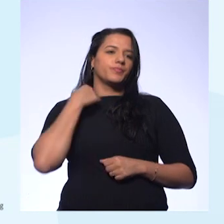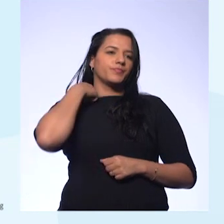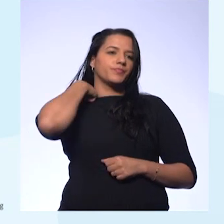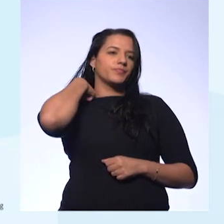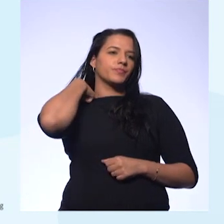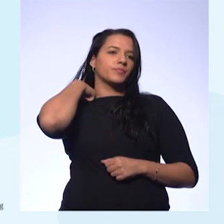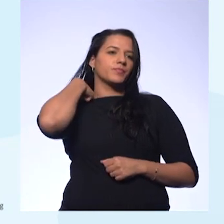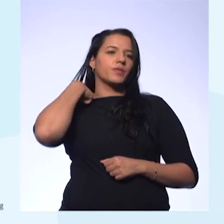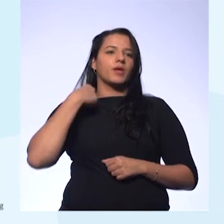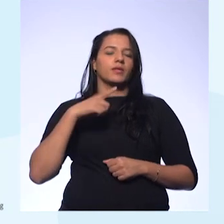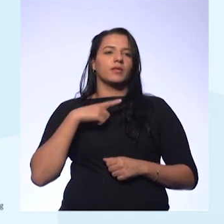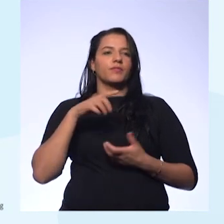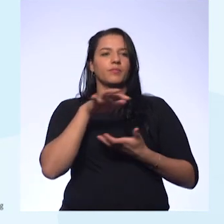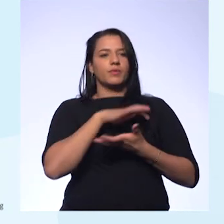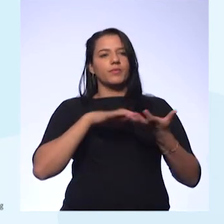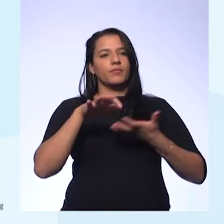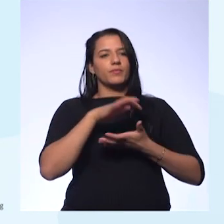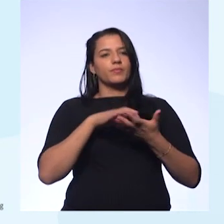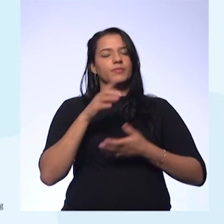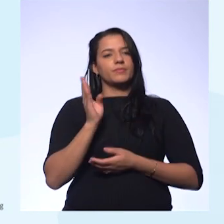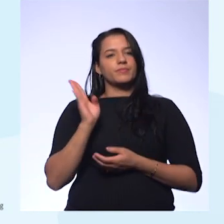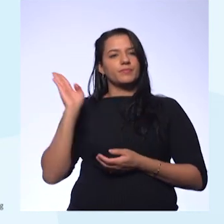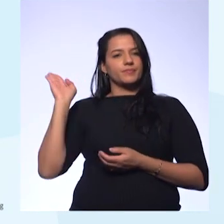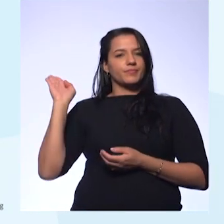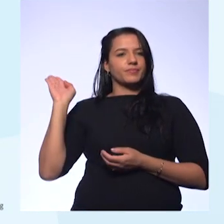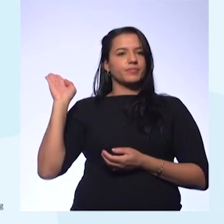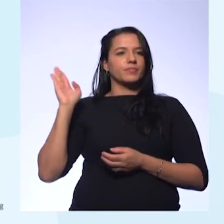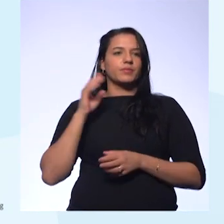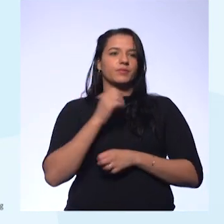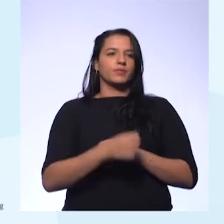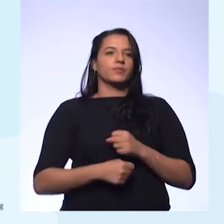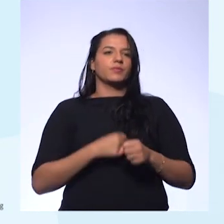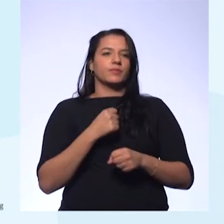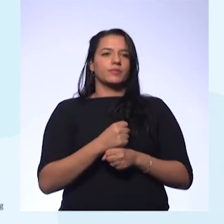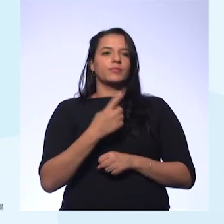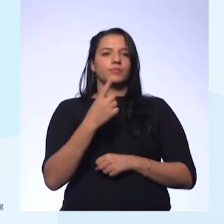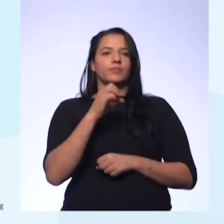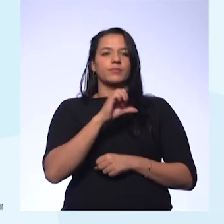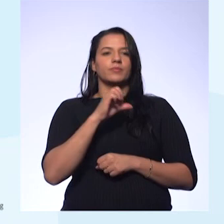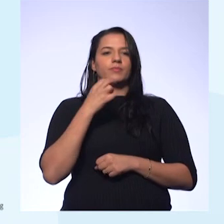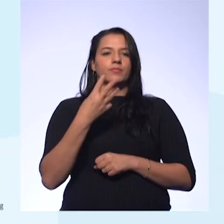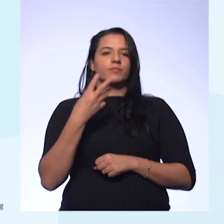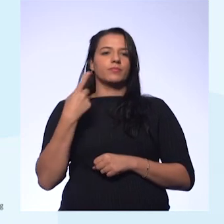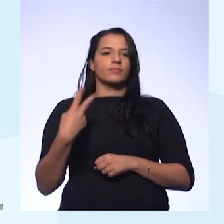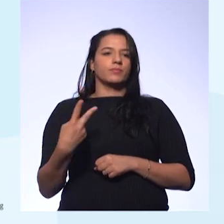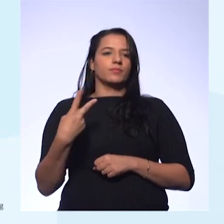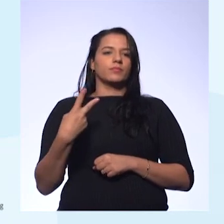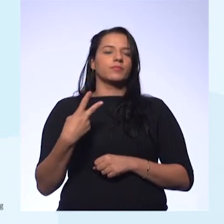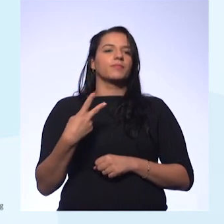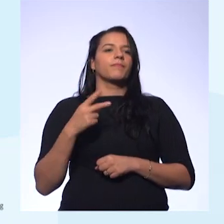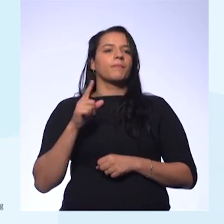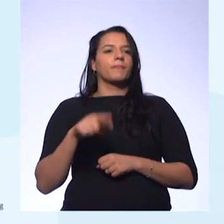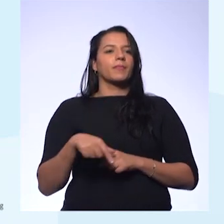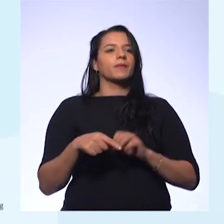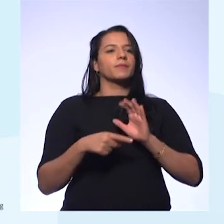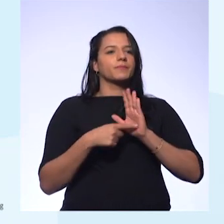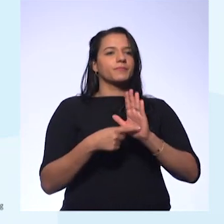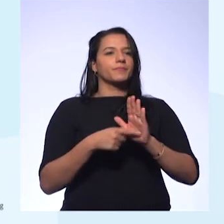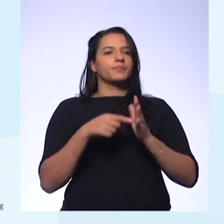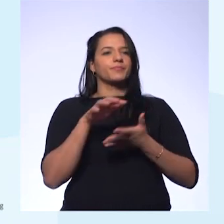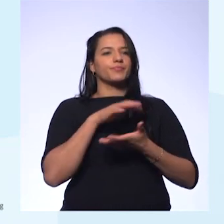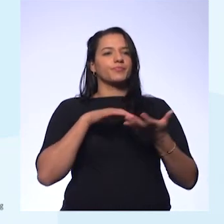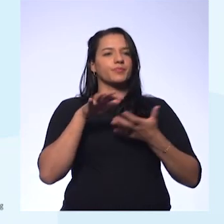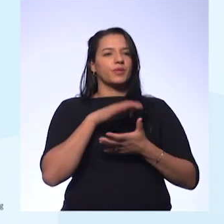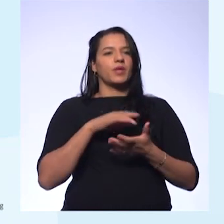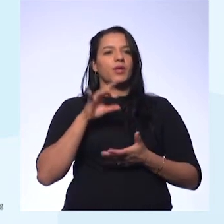Revolução Constitucionalista de 1932, tá? Ao movimento da Frente Única Paulista, que a princípio era só